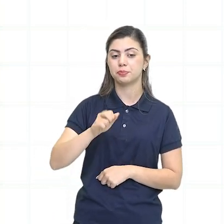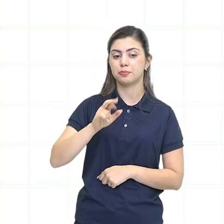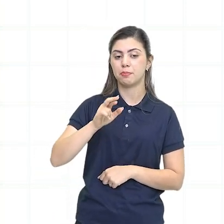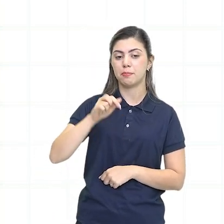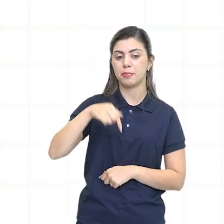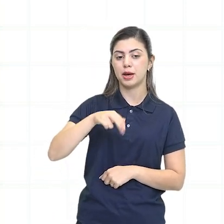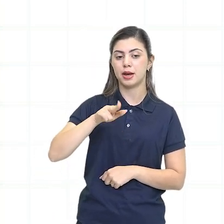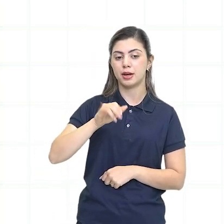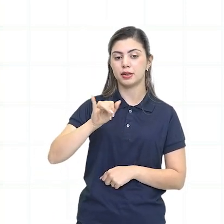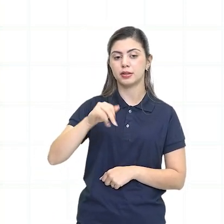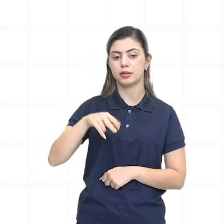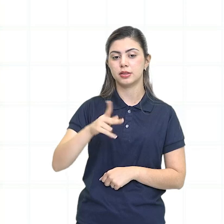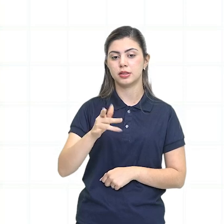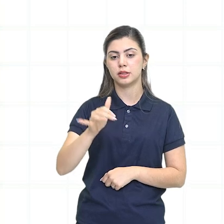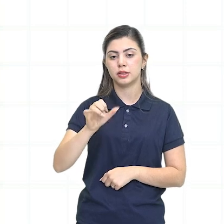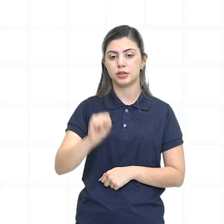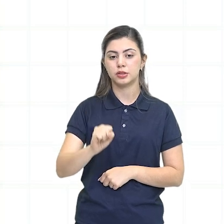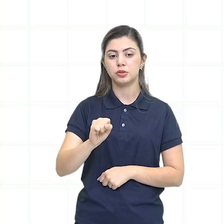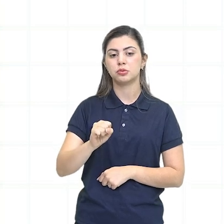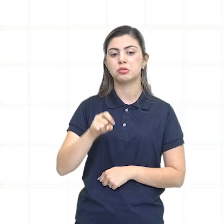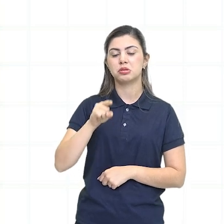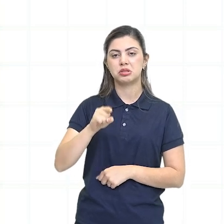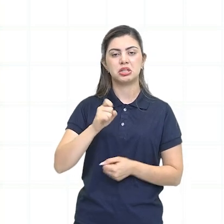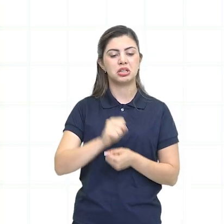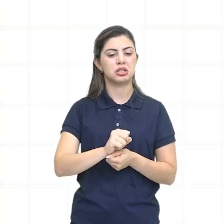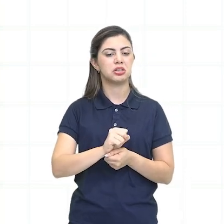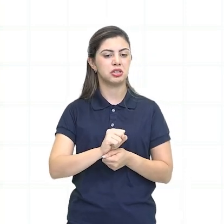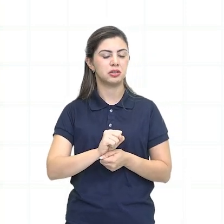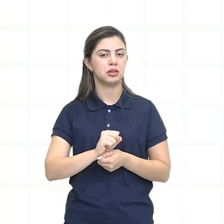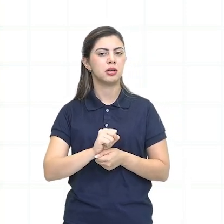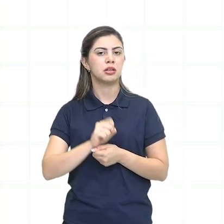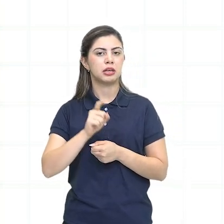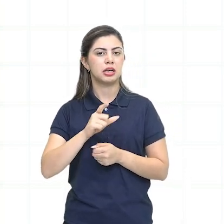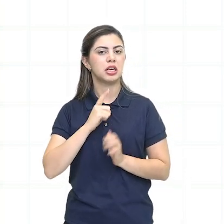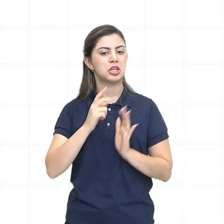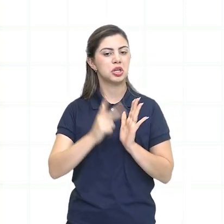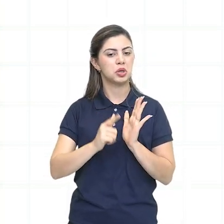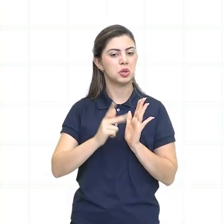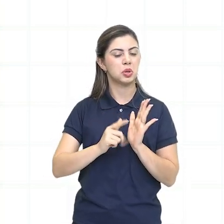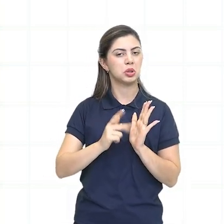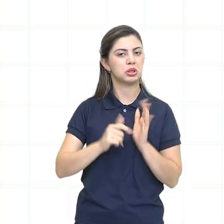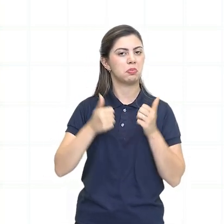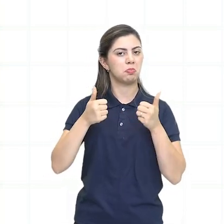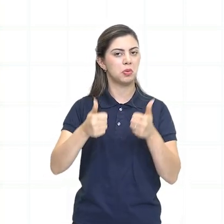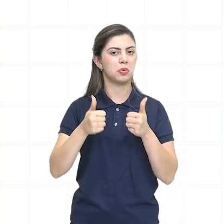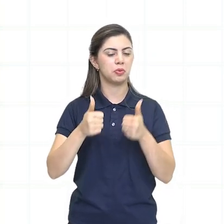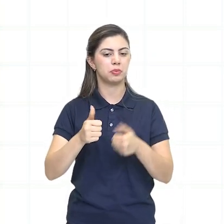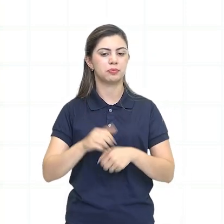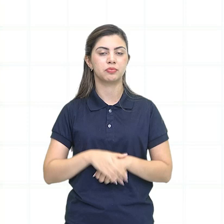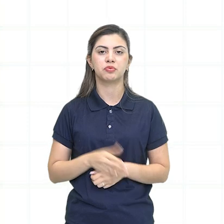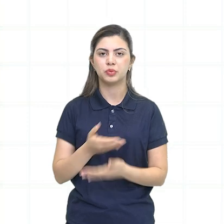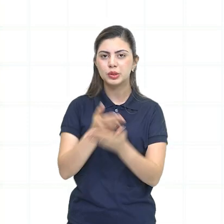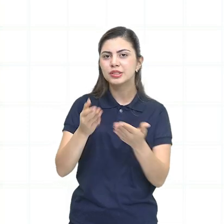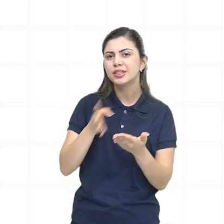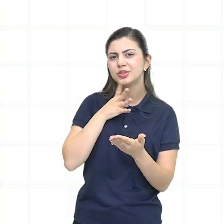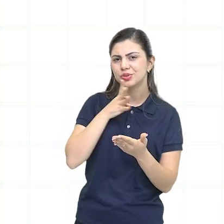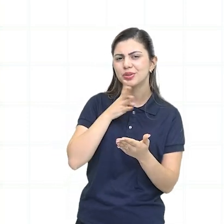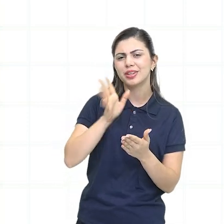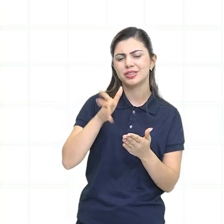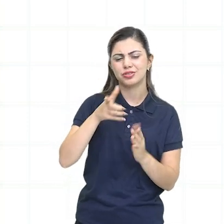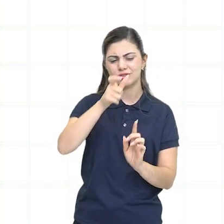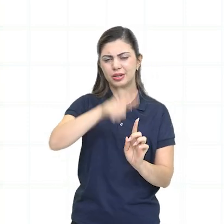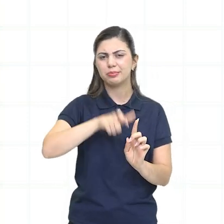Marquinhos apresentou ótimo rendimento. Você já conhece o Marquinho. A professora falou aí